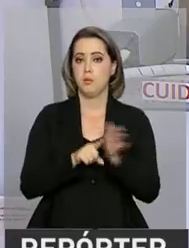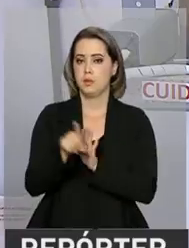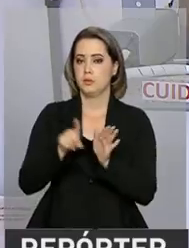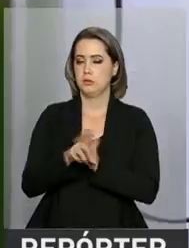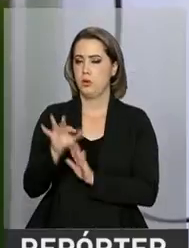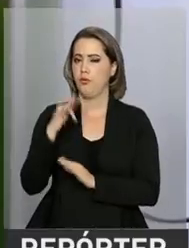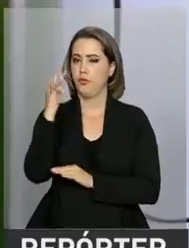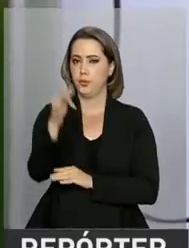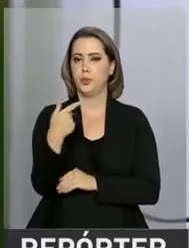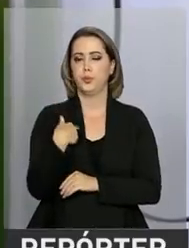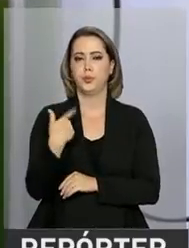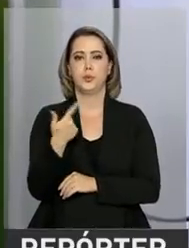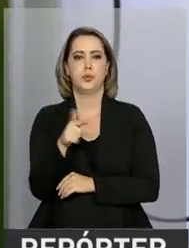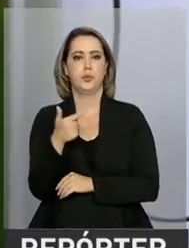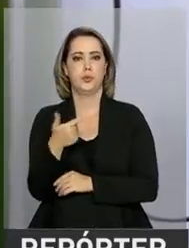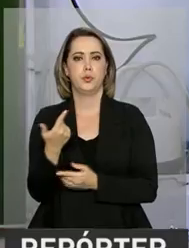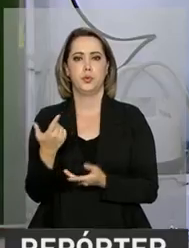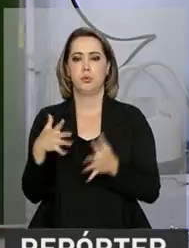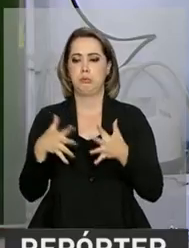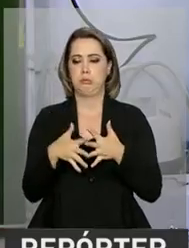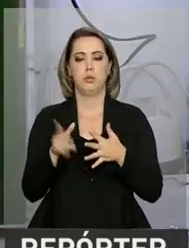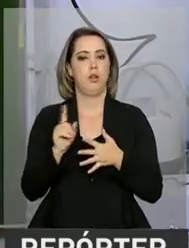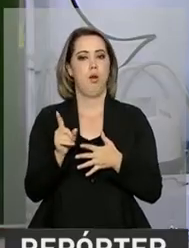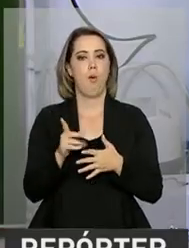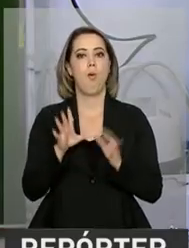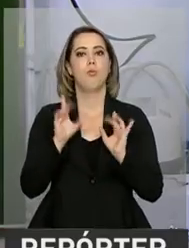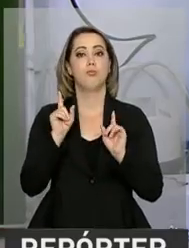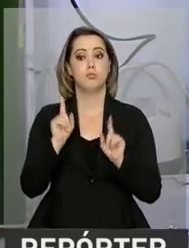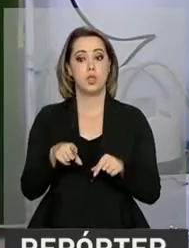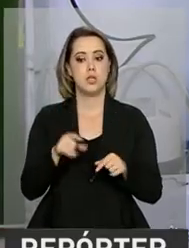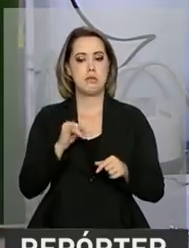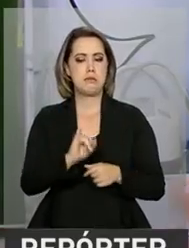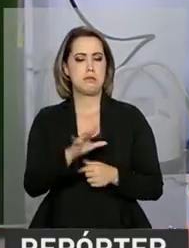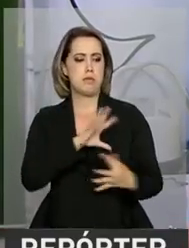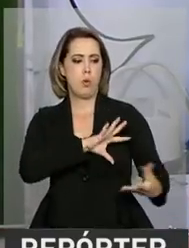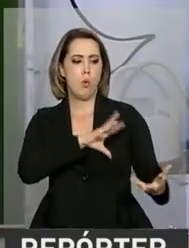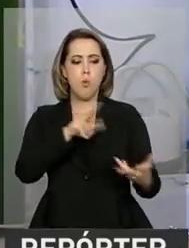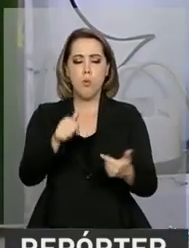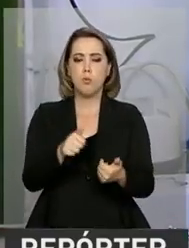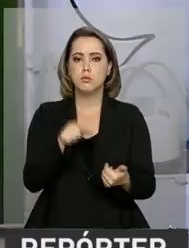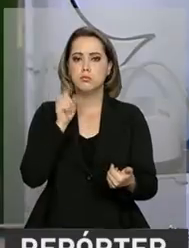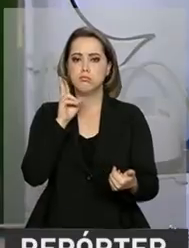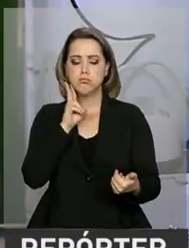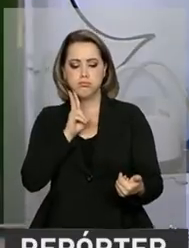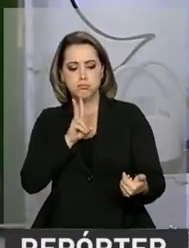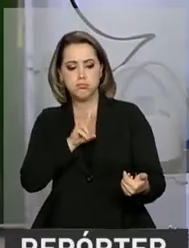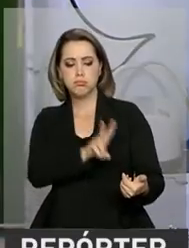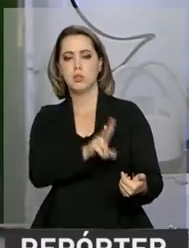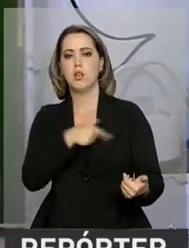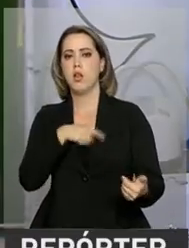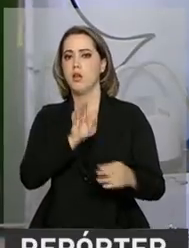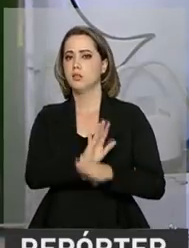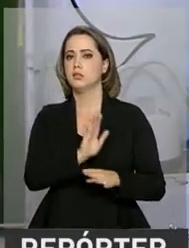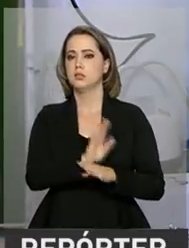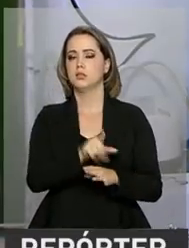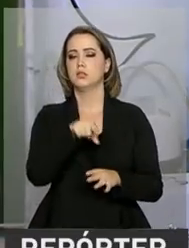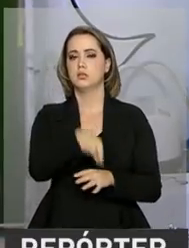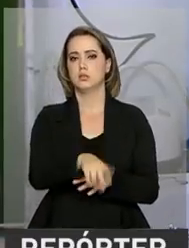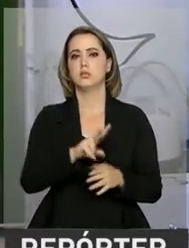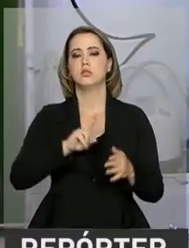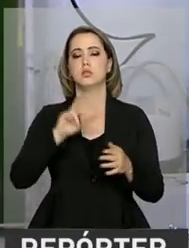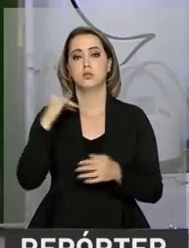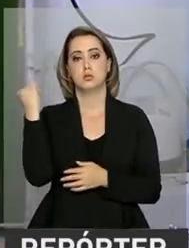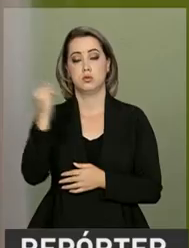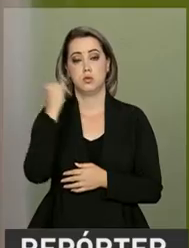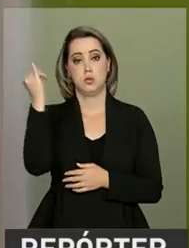das microalgas não tem nada de turvo. Se o mundo vai, de fato, ter uma contribuição significativa na